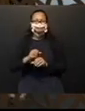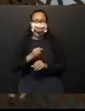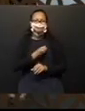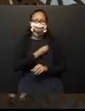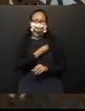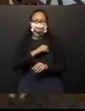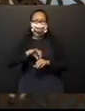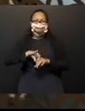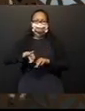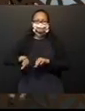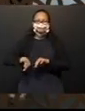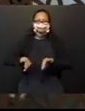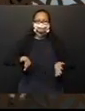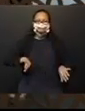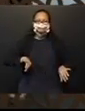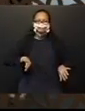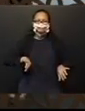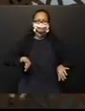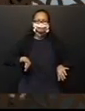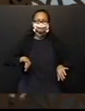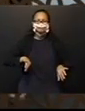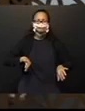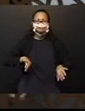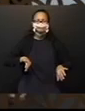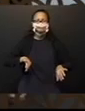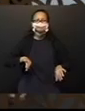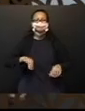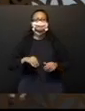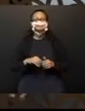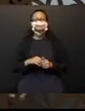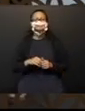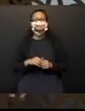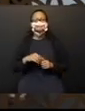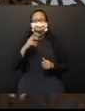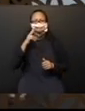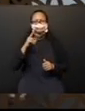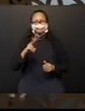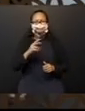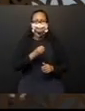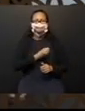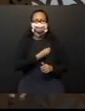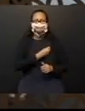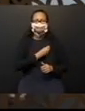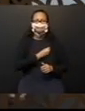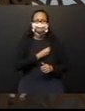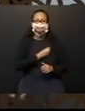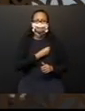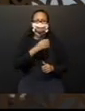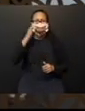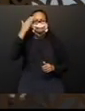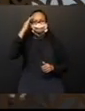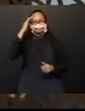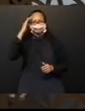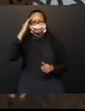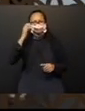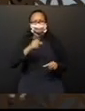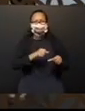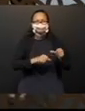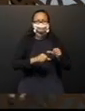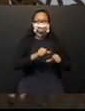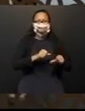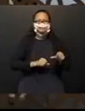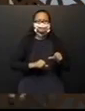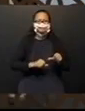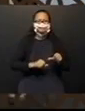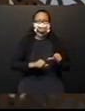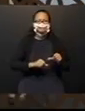decomposição. Nós vamos abrir esse número e trabalhar com ele de forma para a gente entender as trocas. Olha